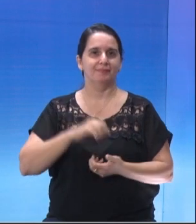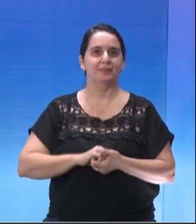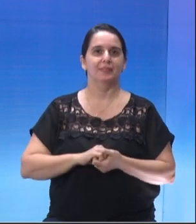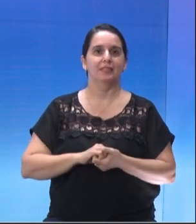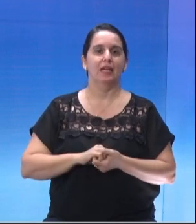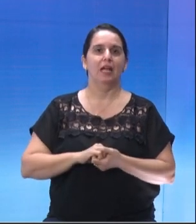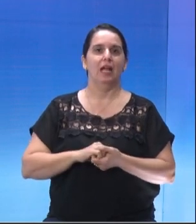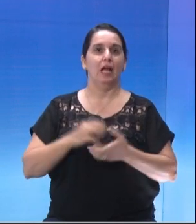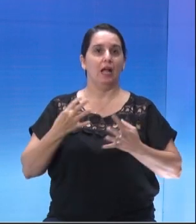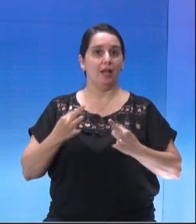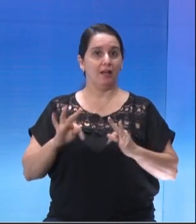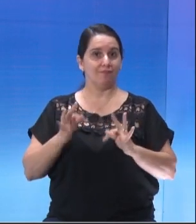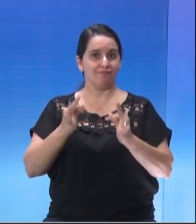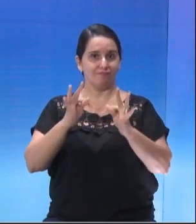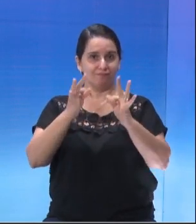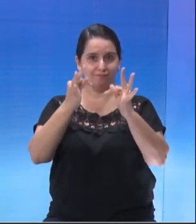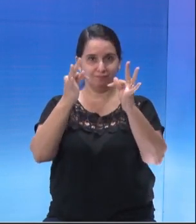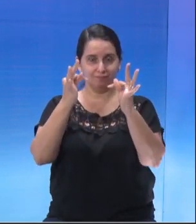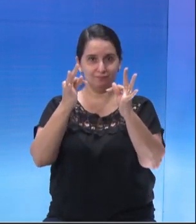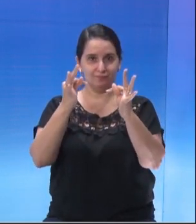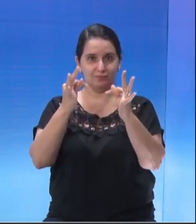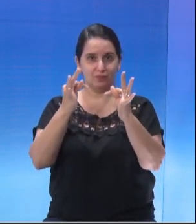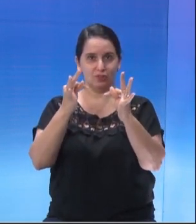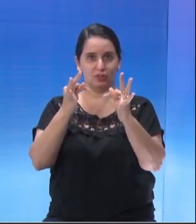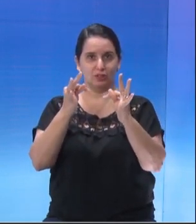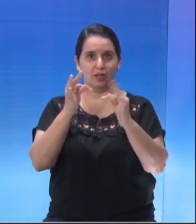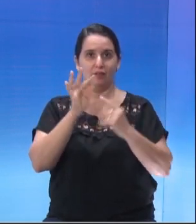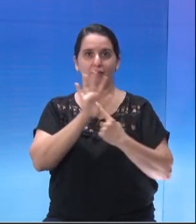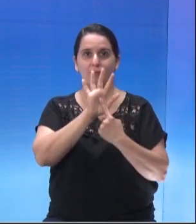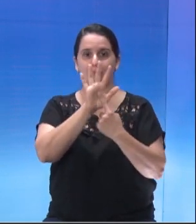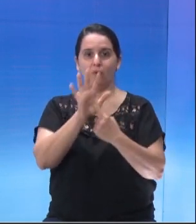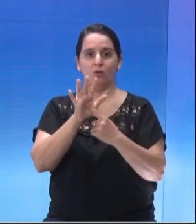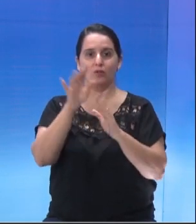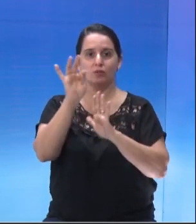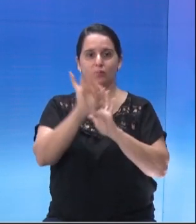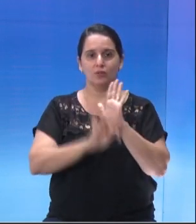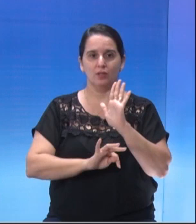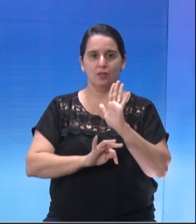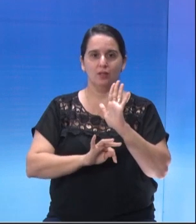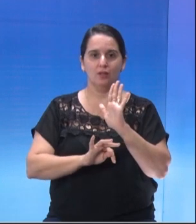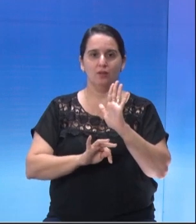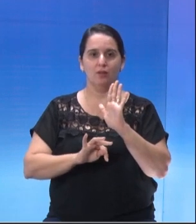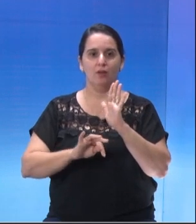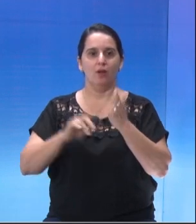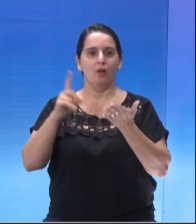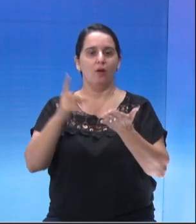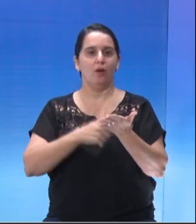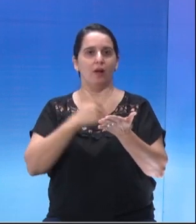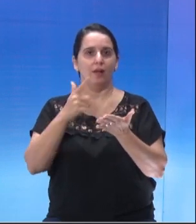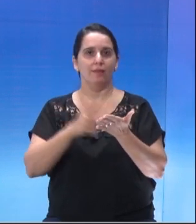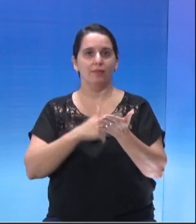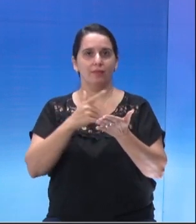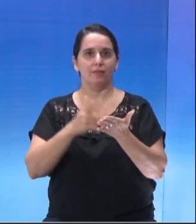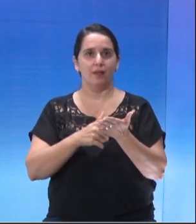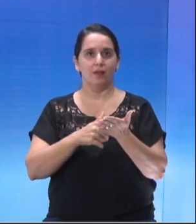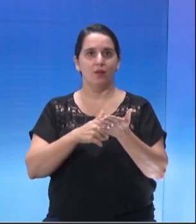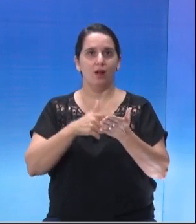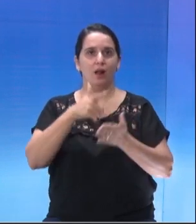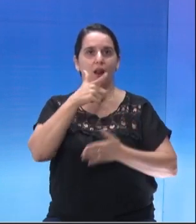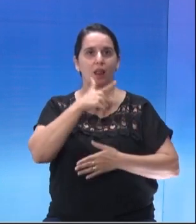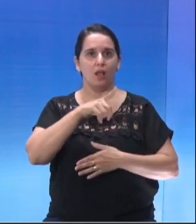Então, a tecnologia, ela aparece nos textos. Olha só o nome do caderno de linguagens. Linguagens, códigos e